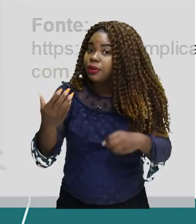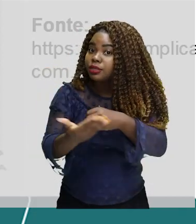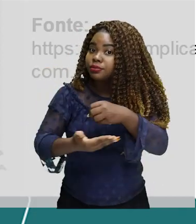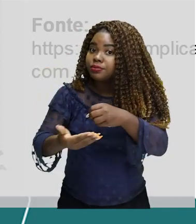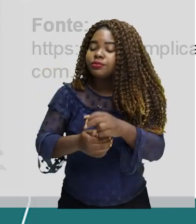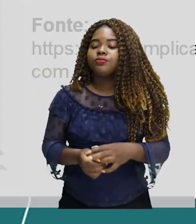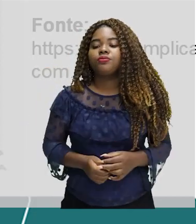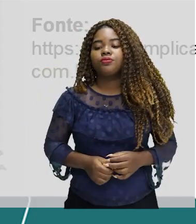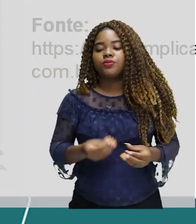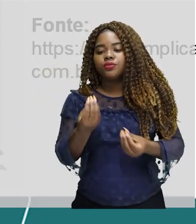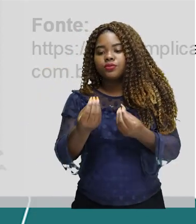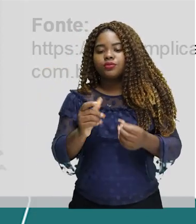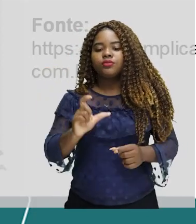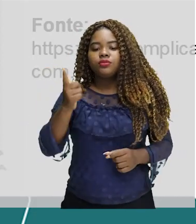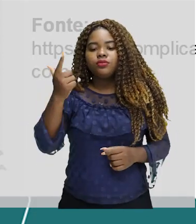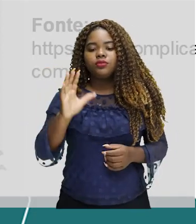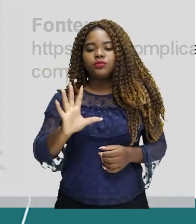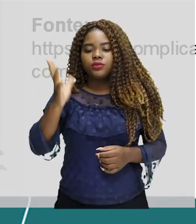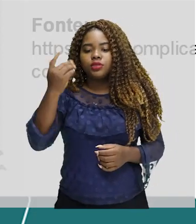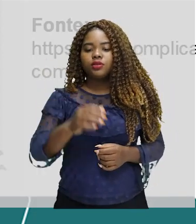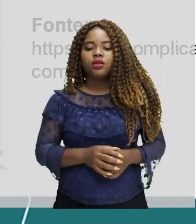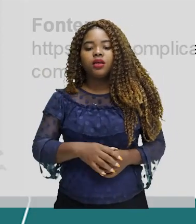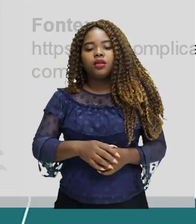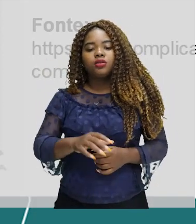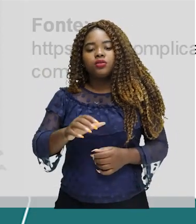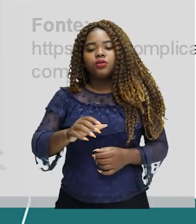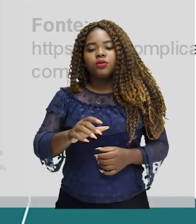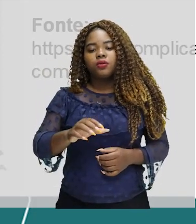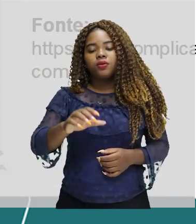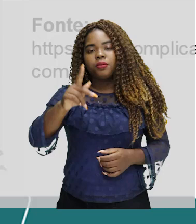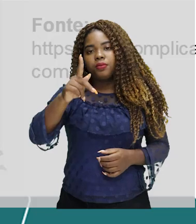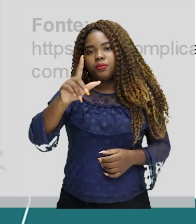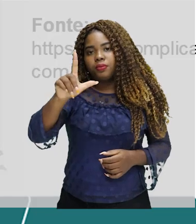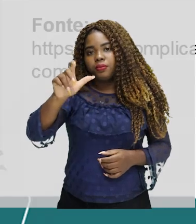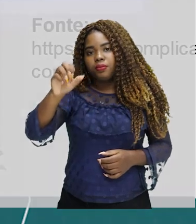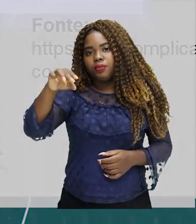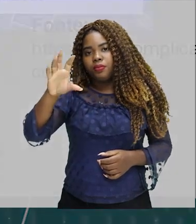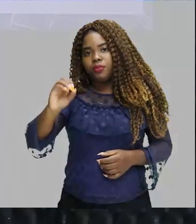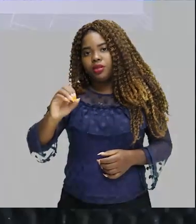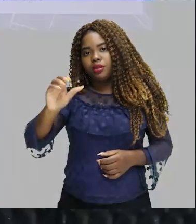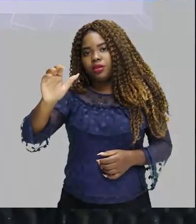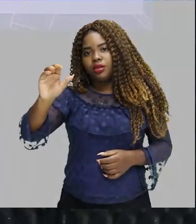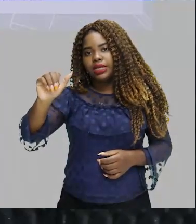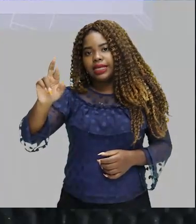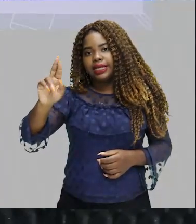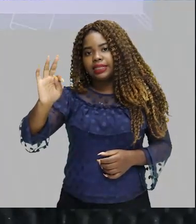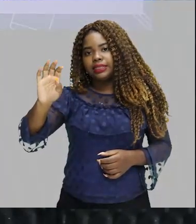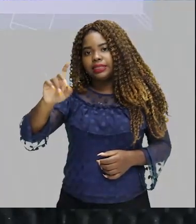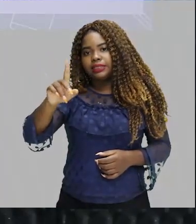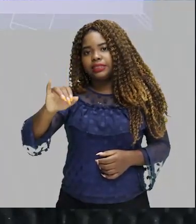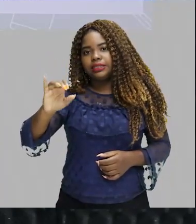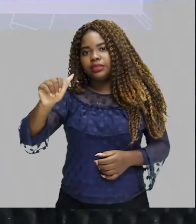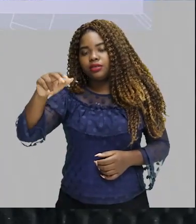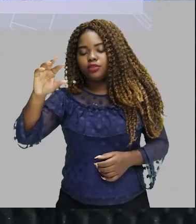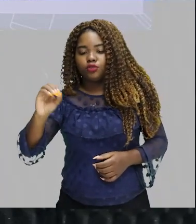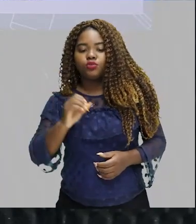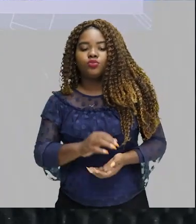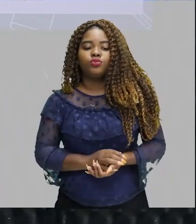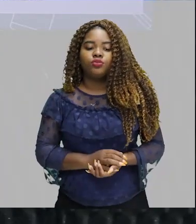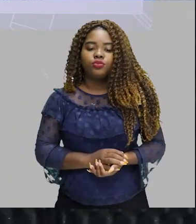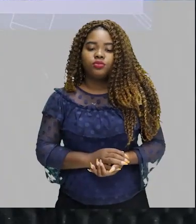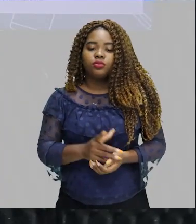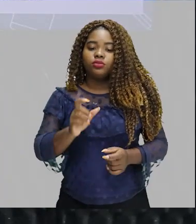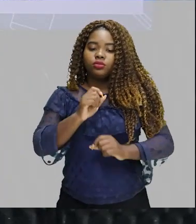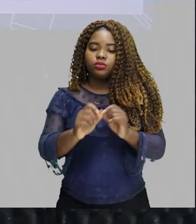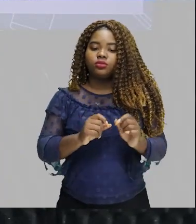Ele funciona num plano cartesiano, tá? No chamado eixos de ordenadas e abscissas, tá bom? Onde tu tem